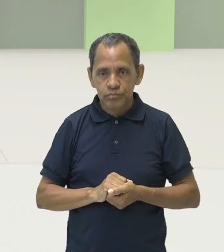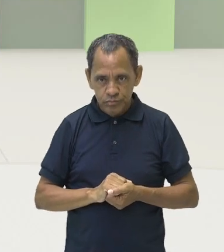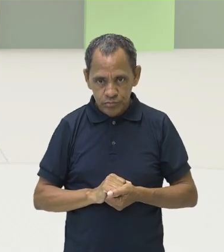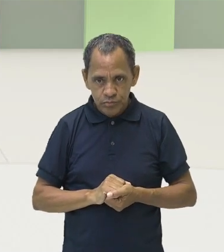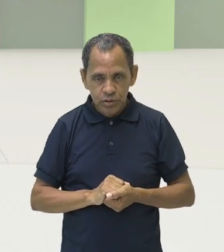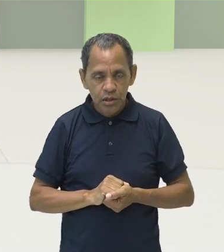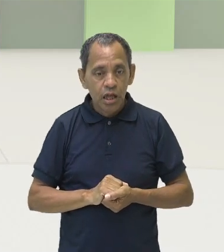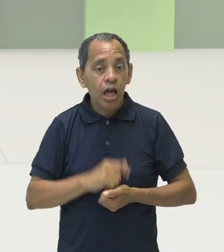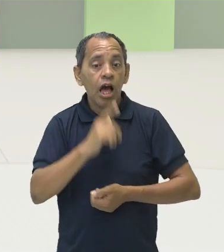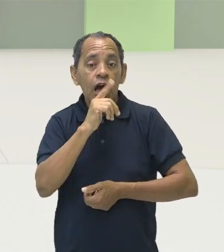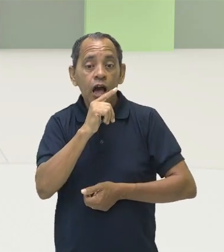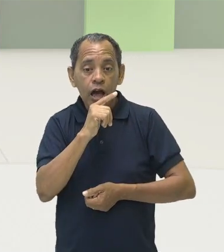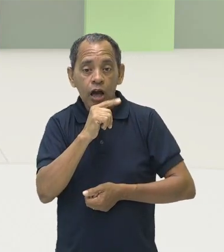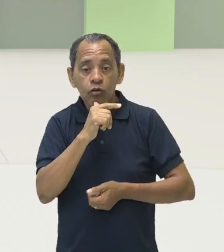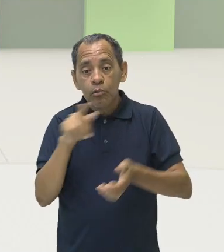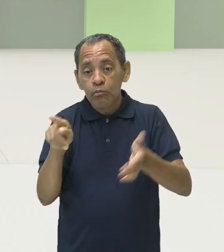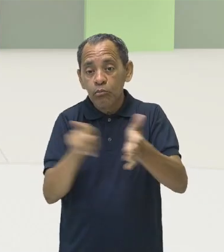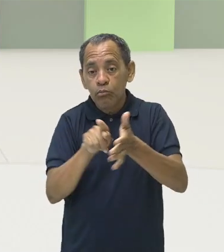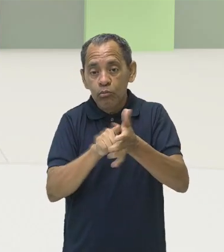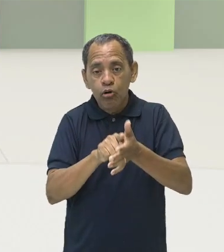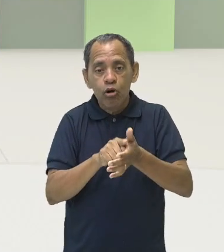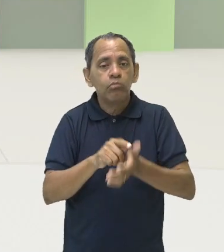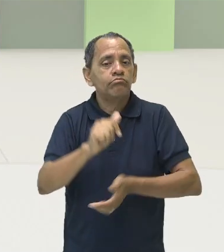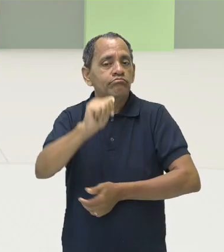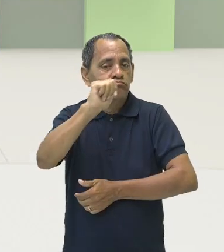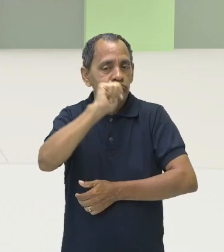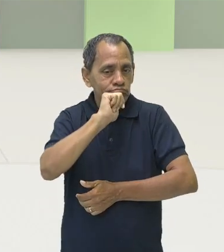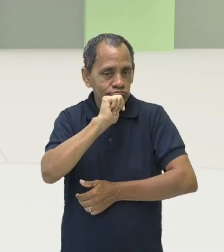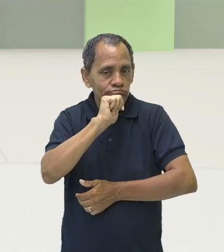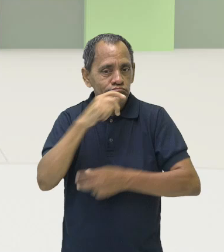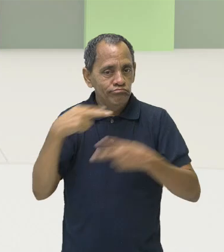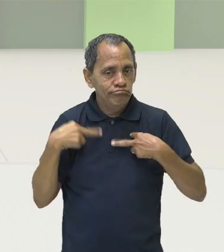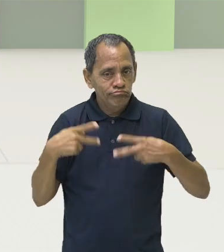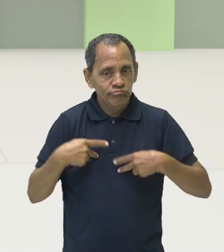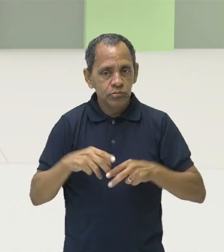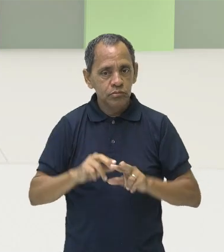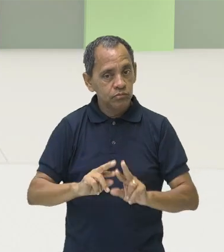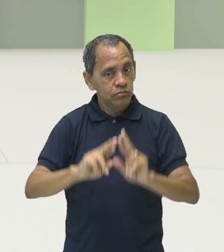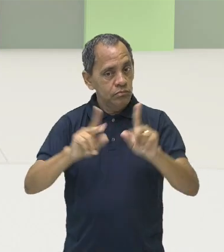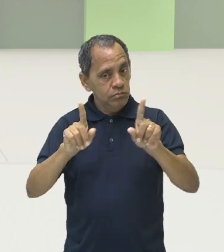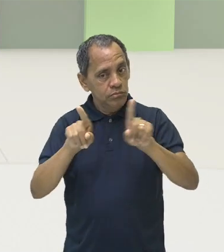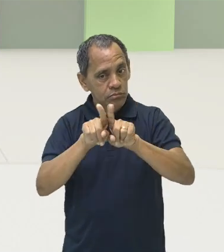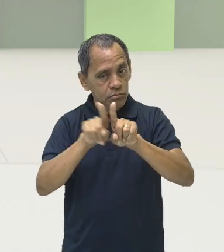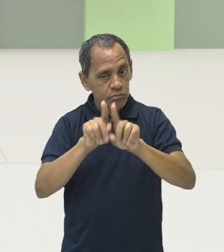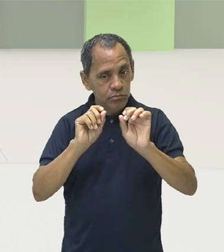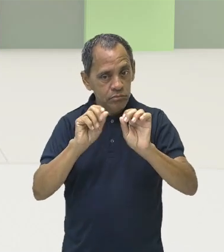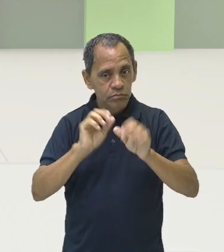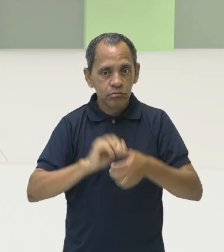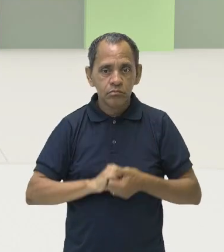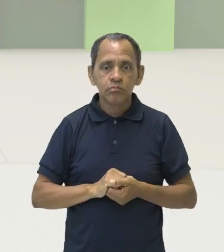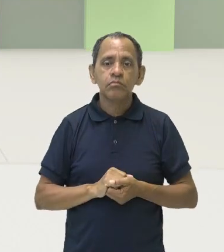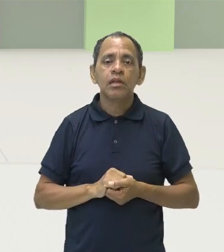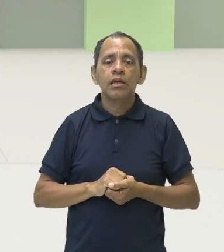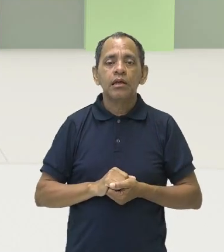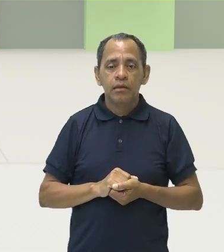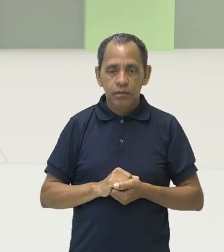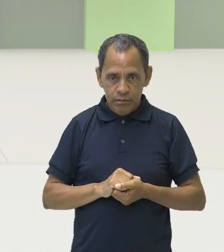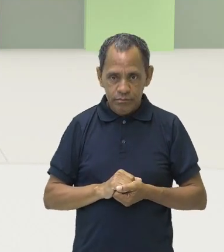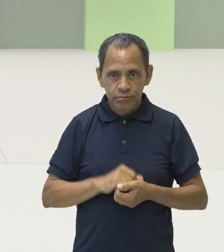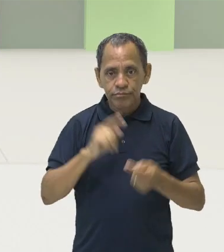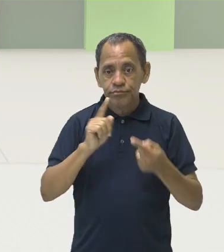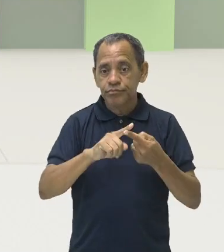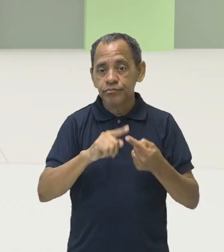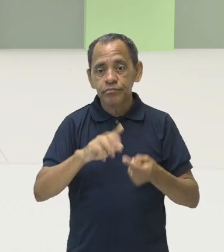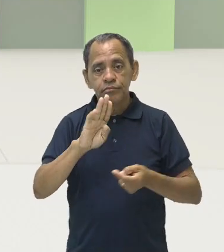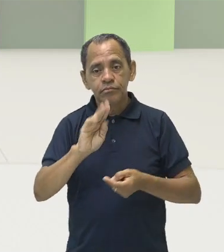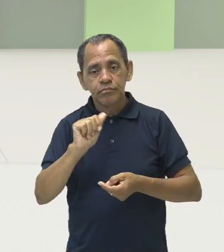seja, a água destinada ao abastecimento humano, eles são diferentes dos padrões de balneabilidade. O que é de balneabilidade? É